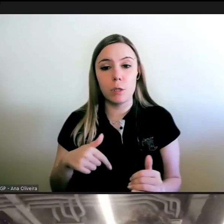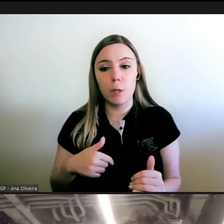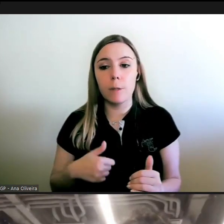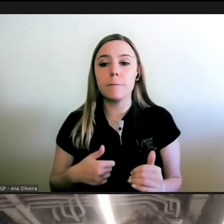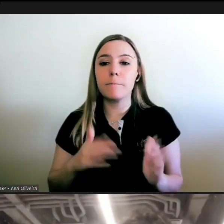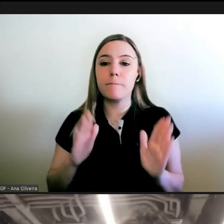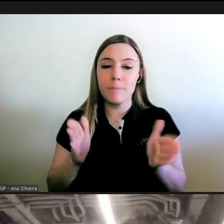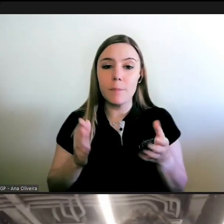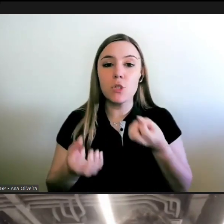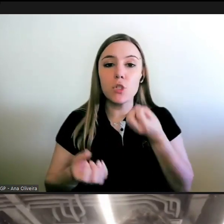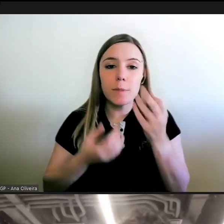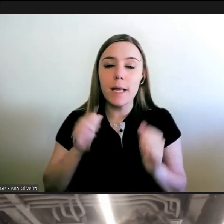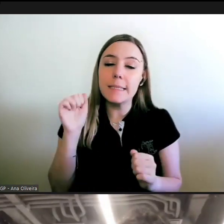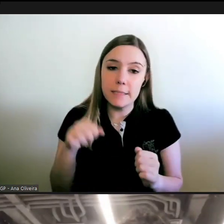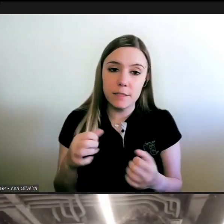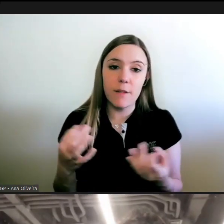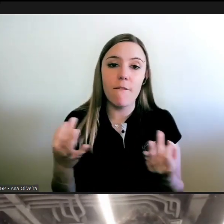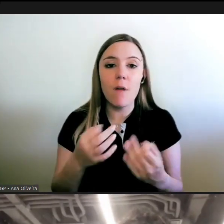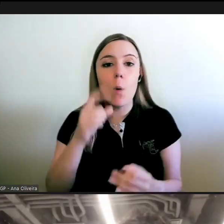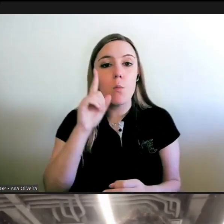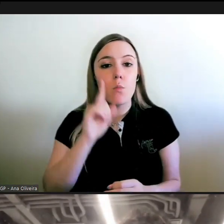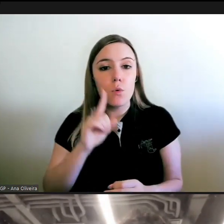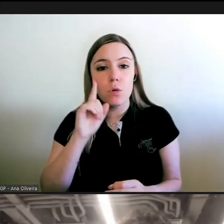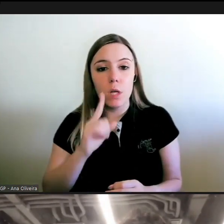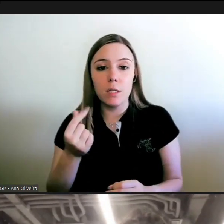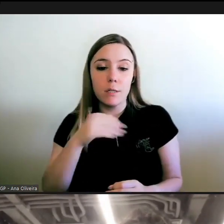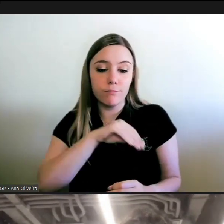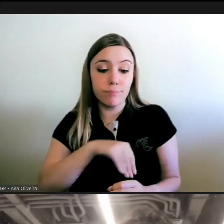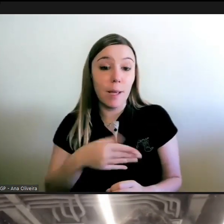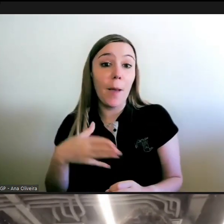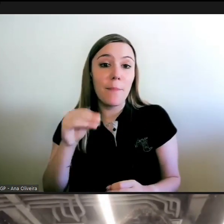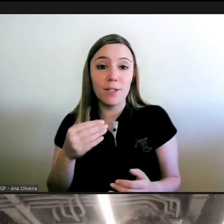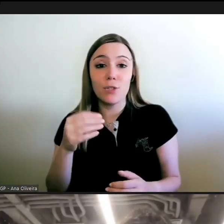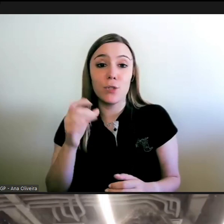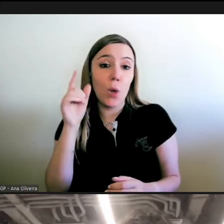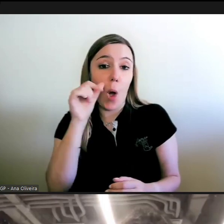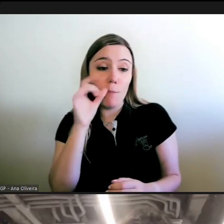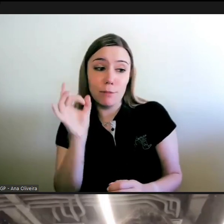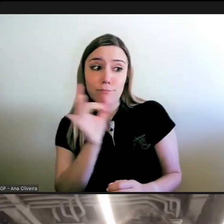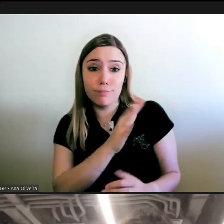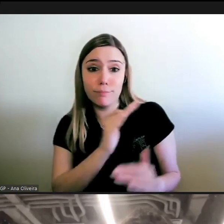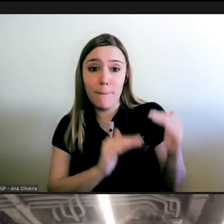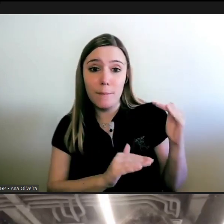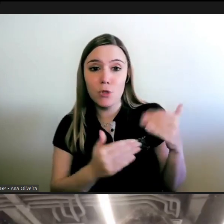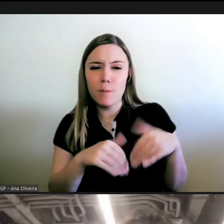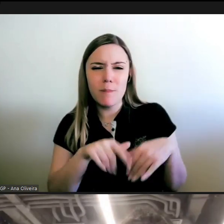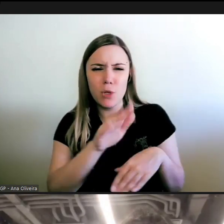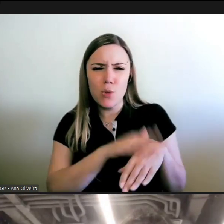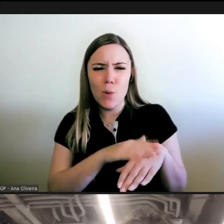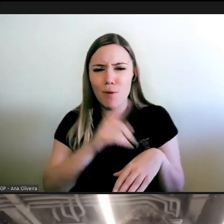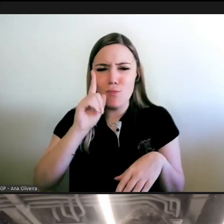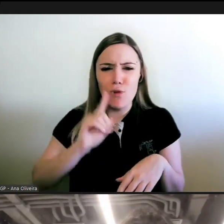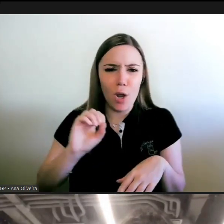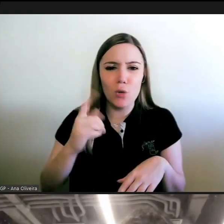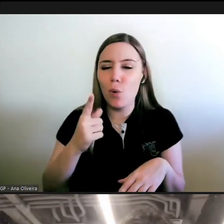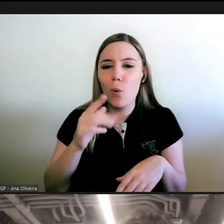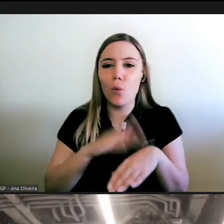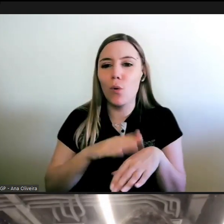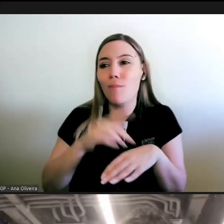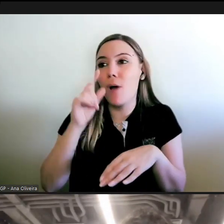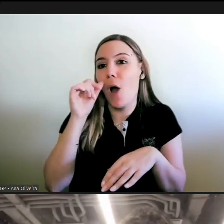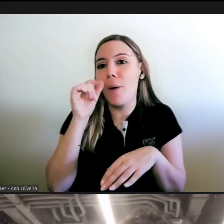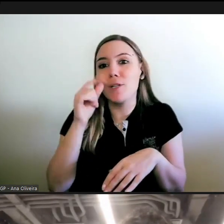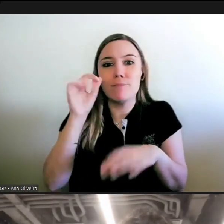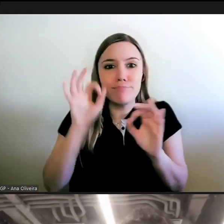sim, de facto as nossas mulheres ganham mais do que os nossos homens, mas isso não tem nada a ver com o facto de serem mulheres ou dos homens